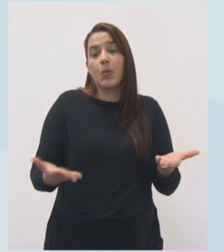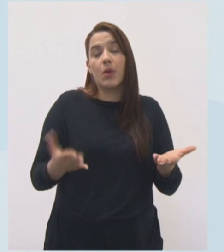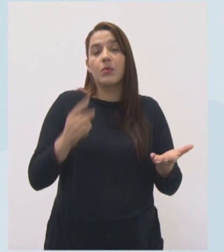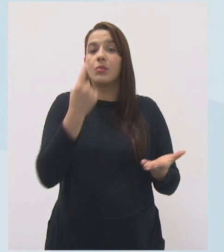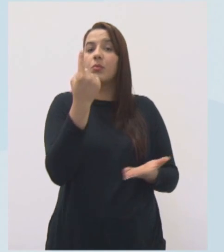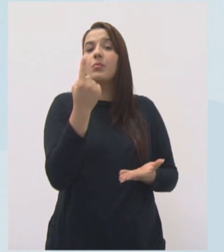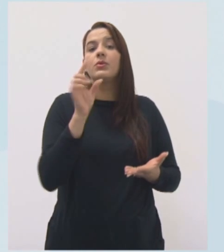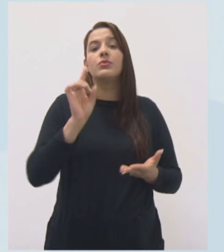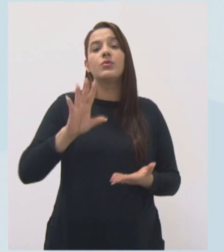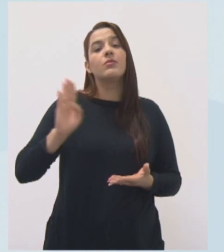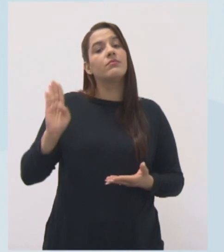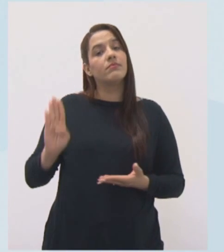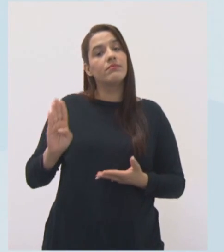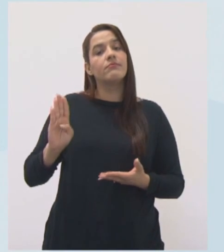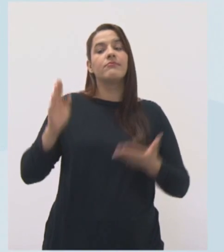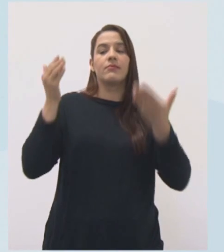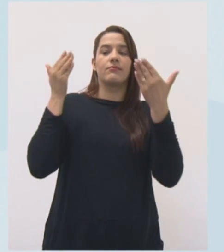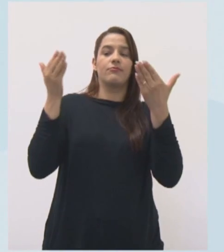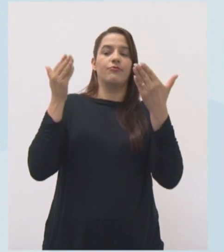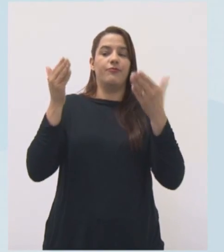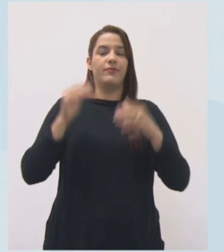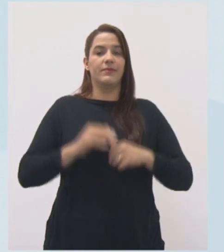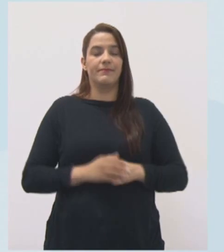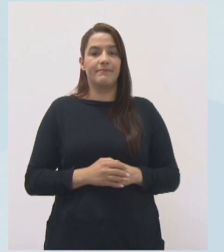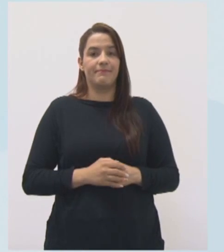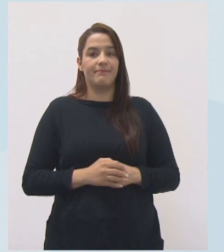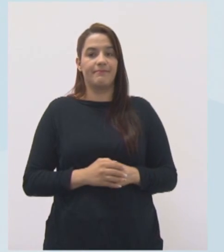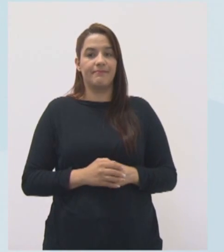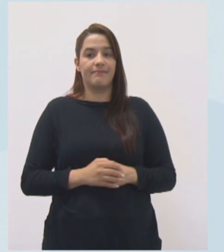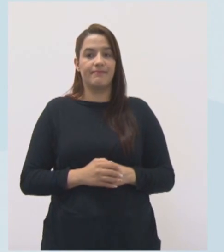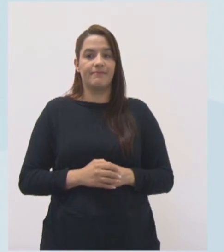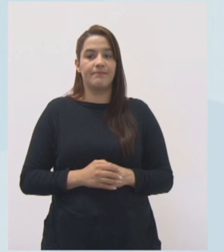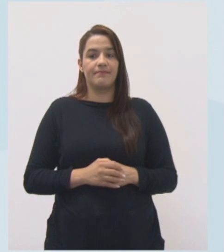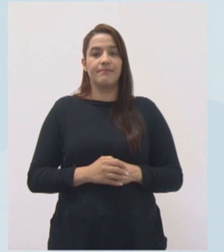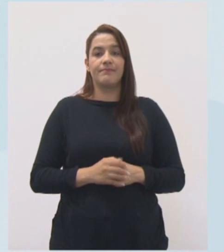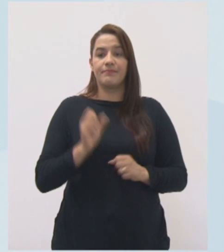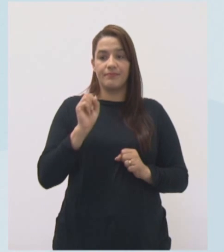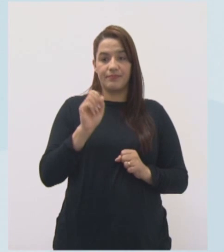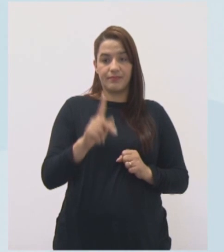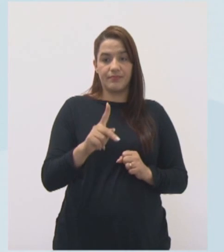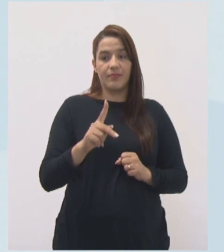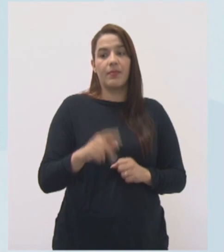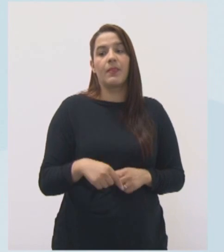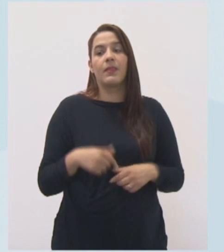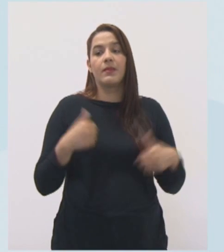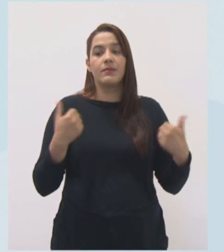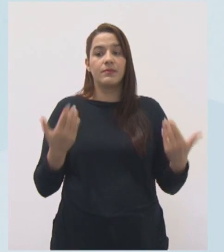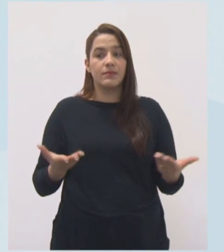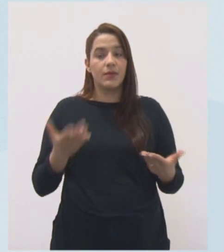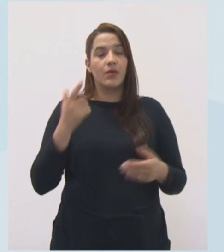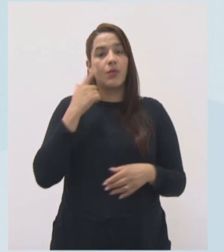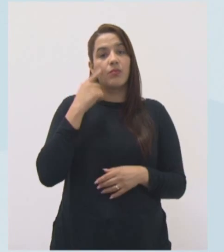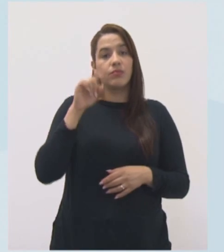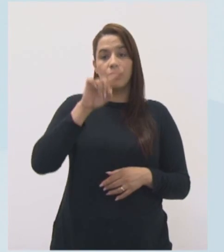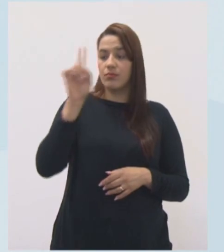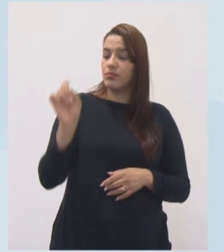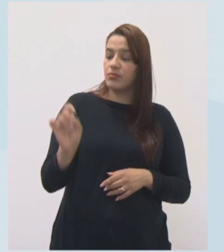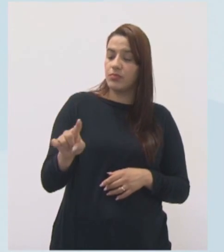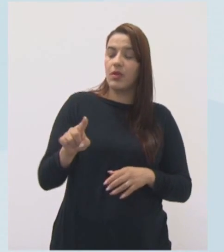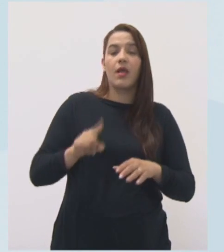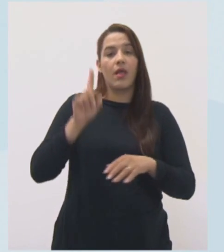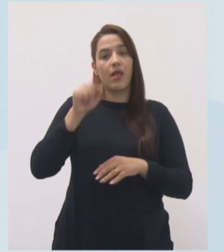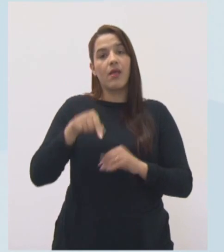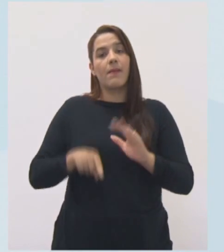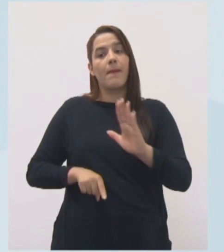só. Dúvida. Só a dúvida. Certo? Então, o ponto de interrogação indica uma